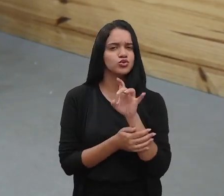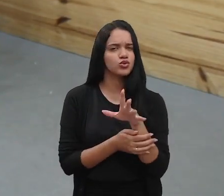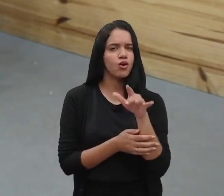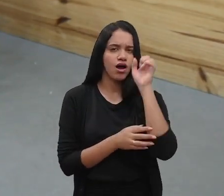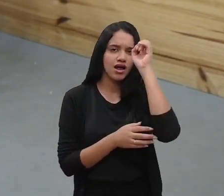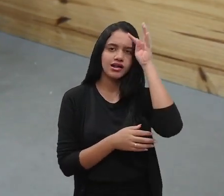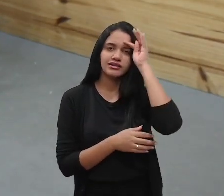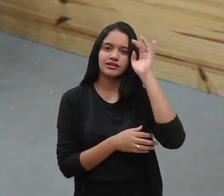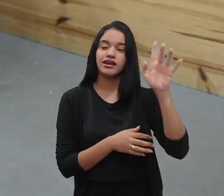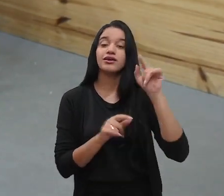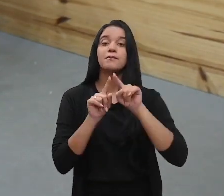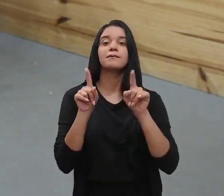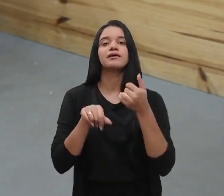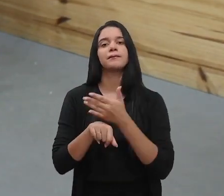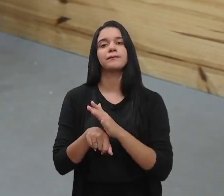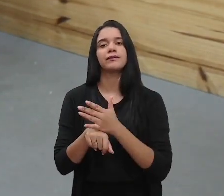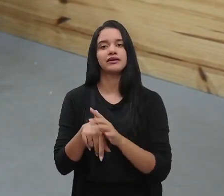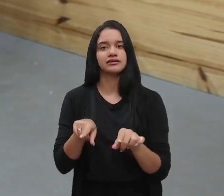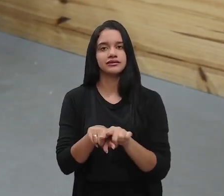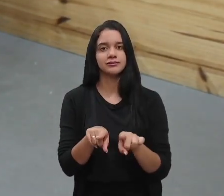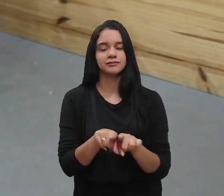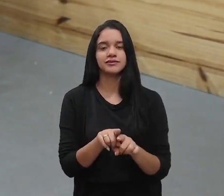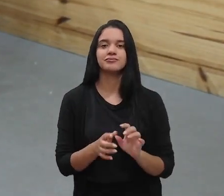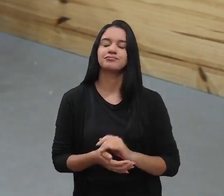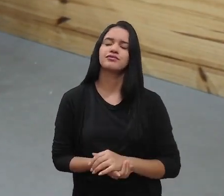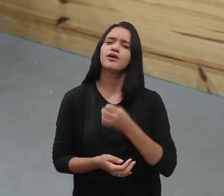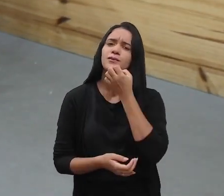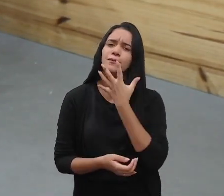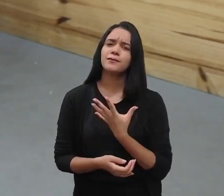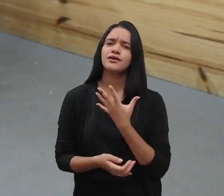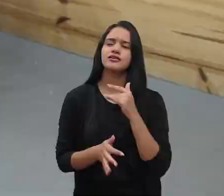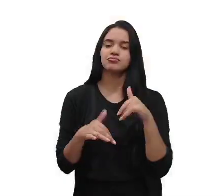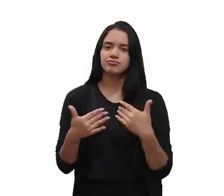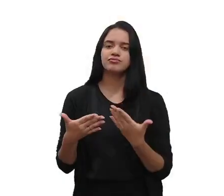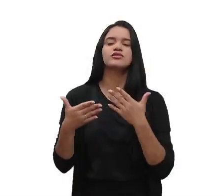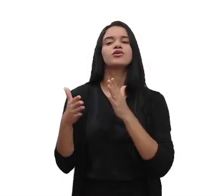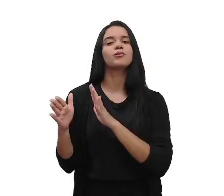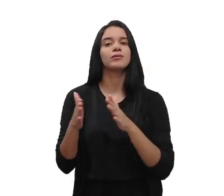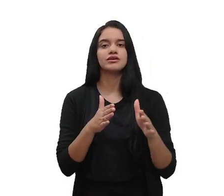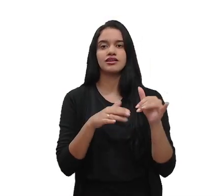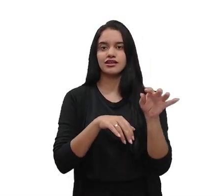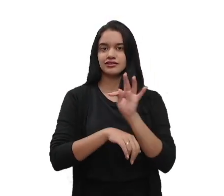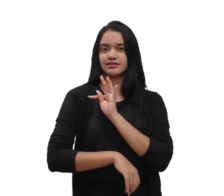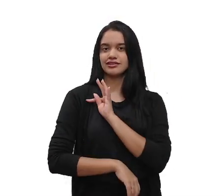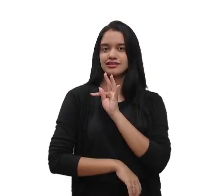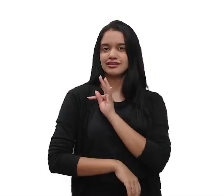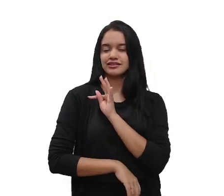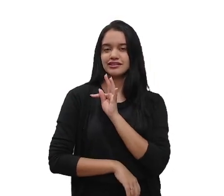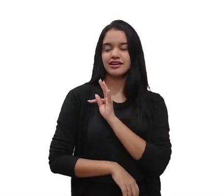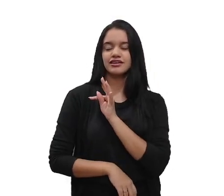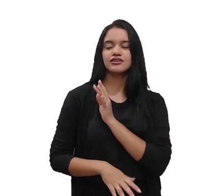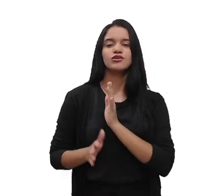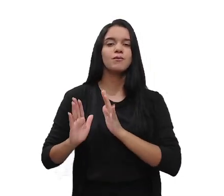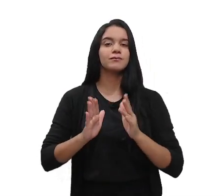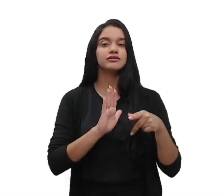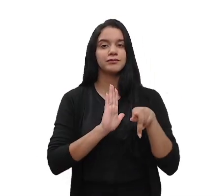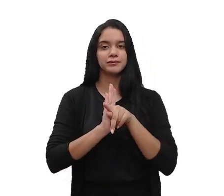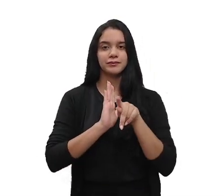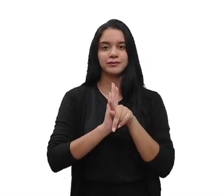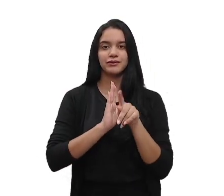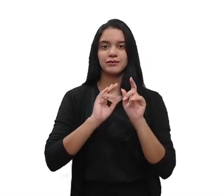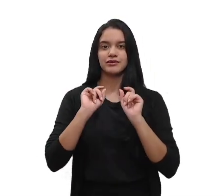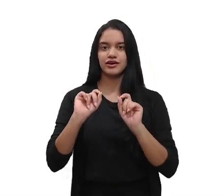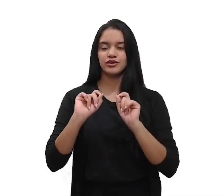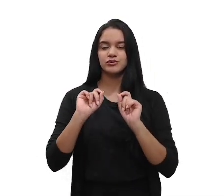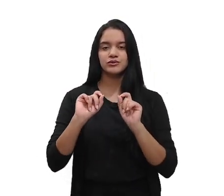teoria, mas também a prática. Vamos lá. Bem, então, processo e técnica de RH, o processo em si é aquele